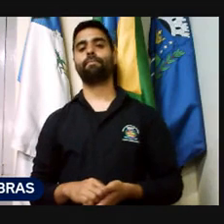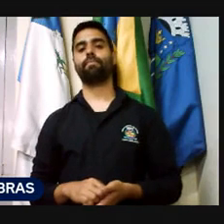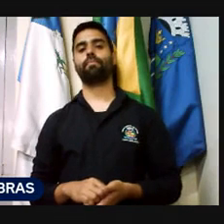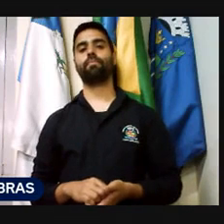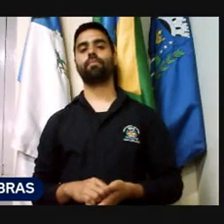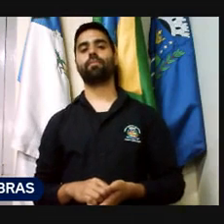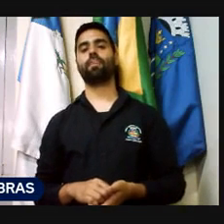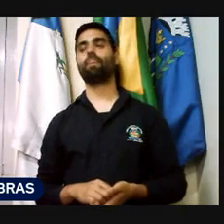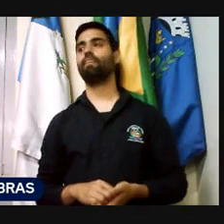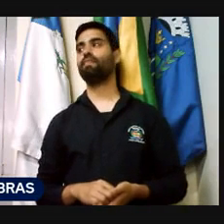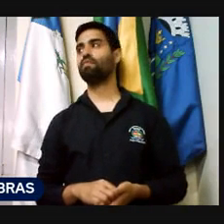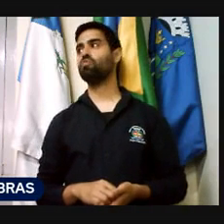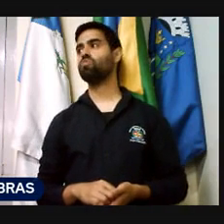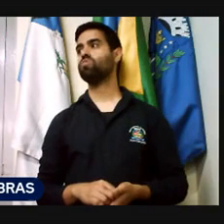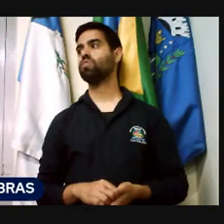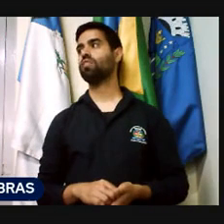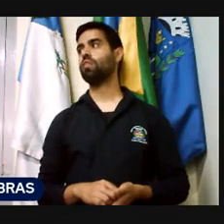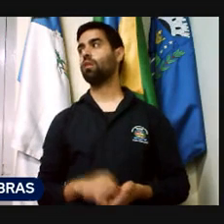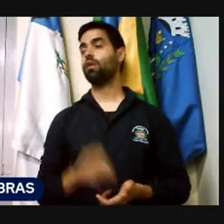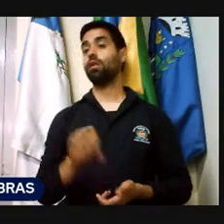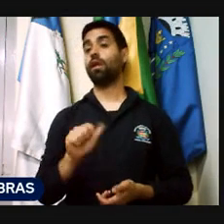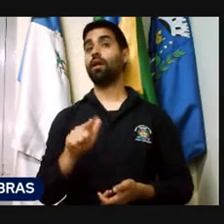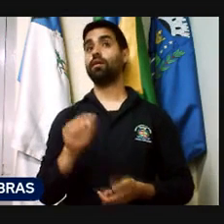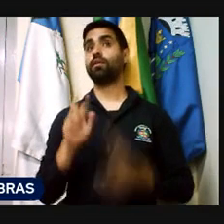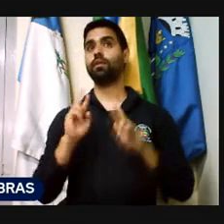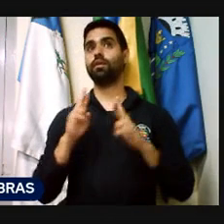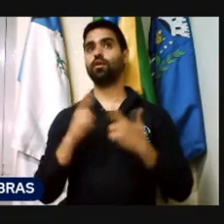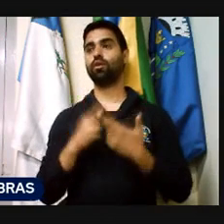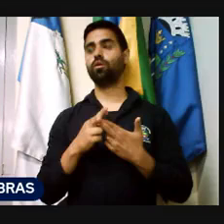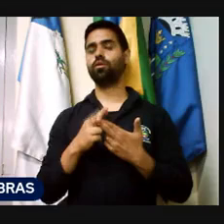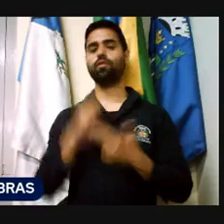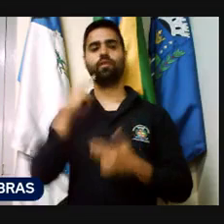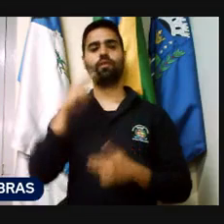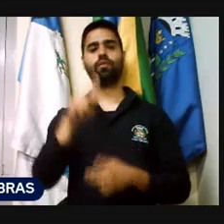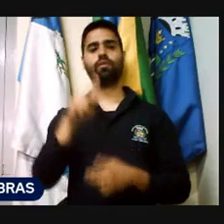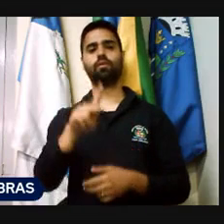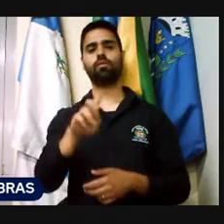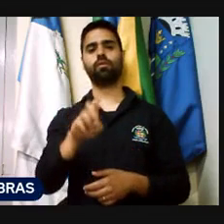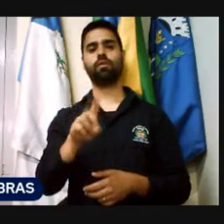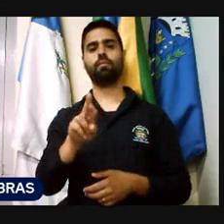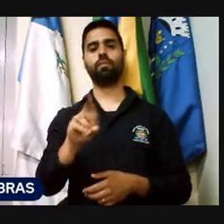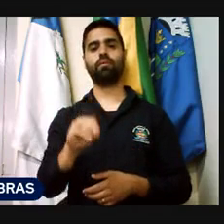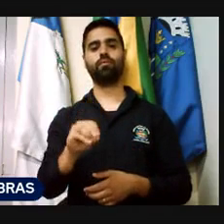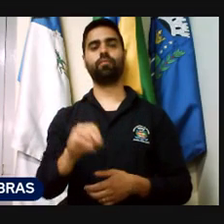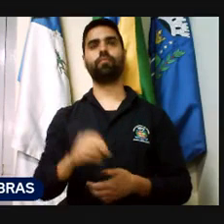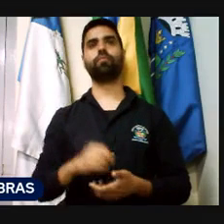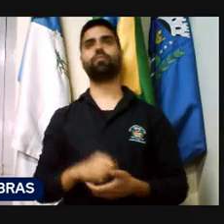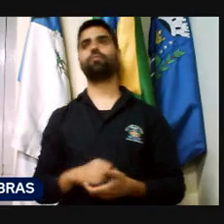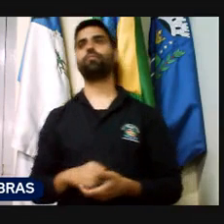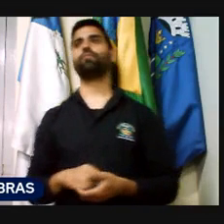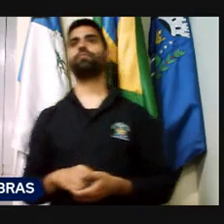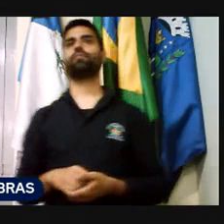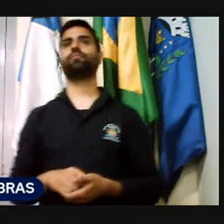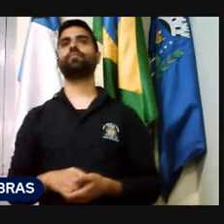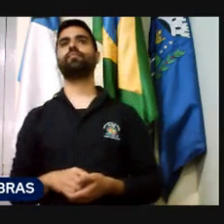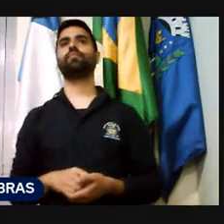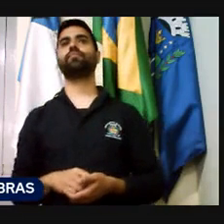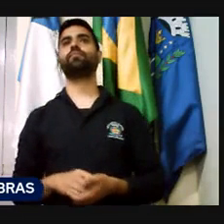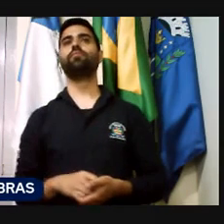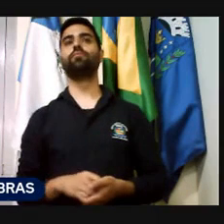espera deferimento. Sala das Sessões, 9 de novembro de 2021. Vereador Pedro Graça. Requerimento do